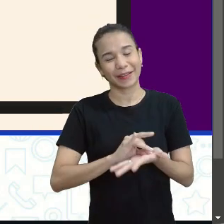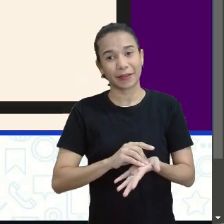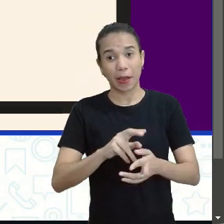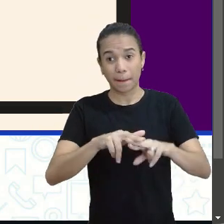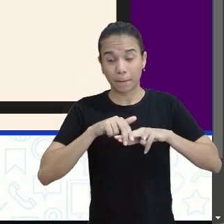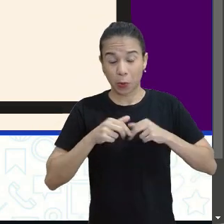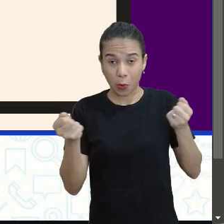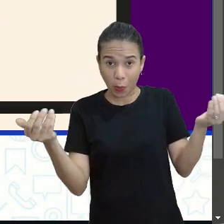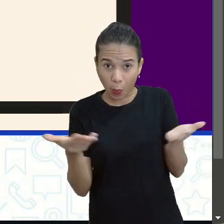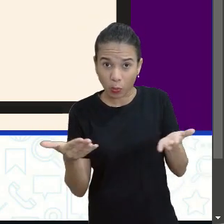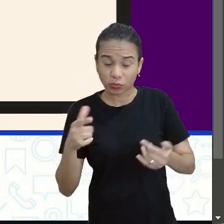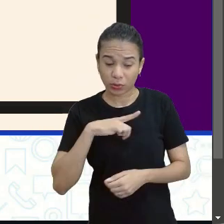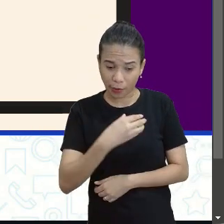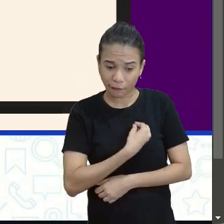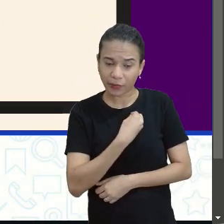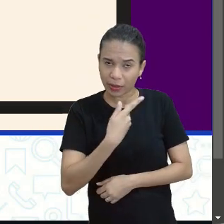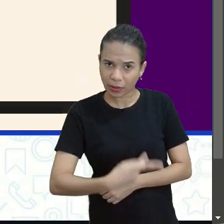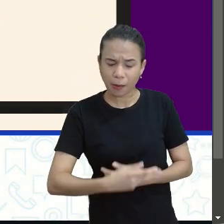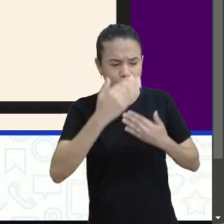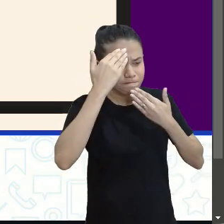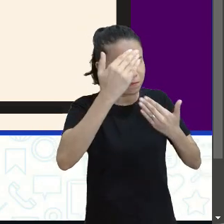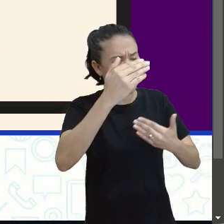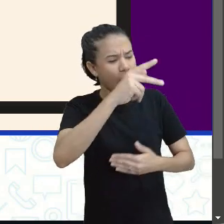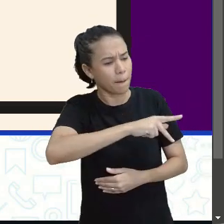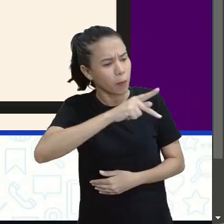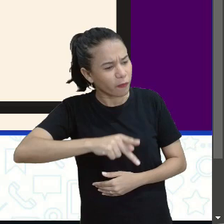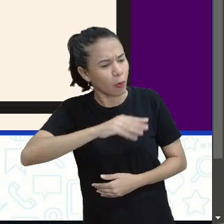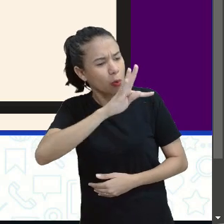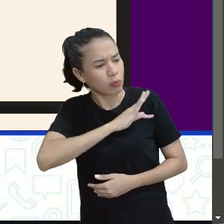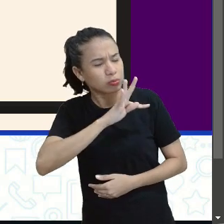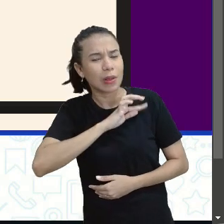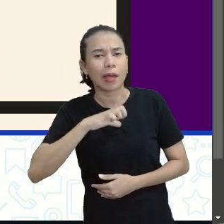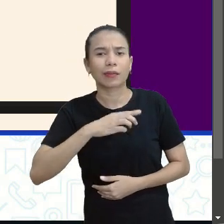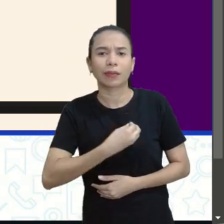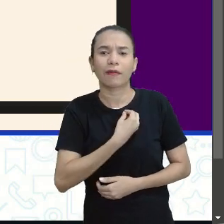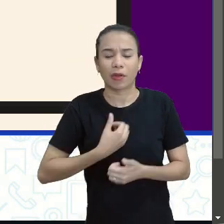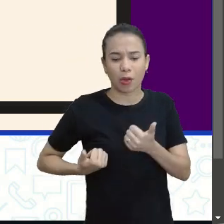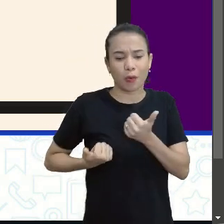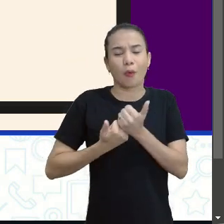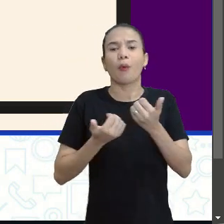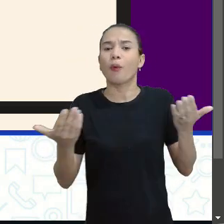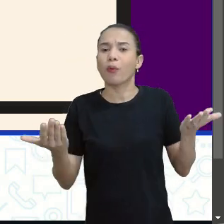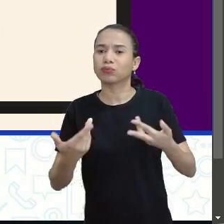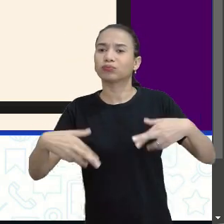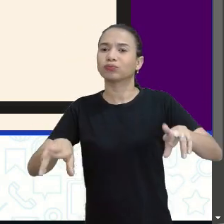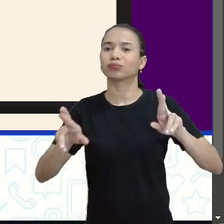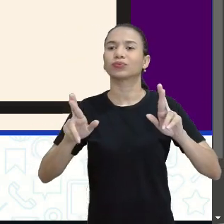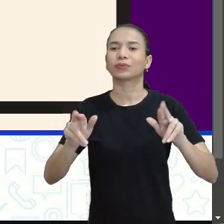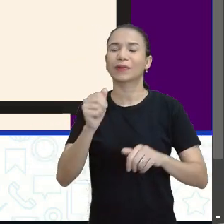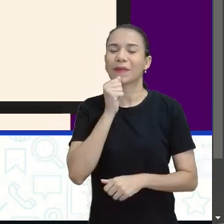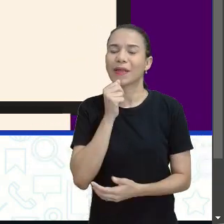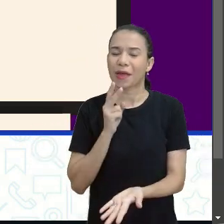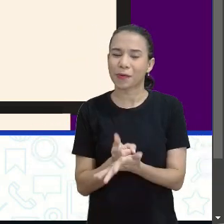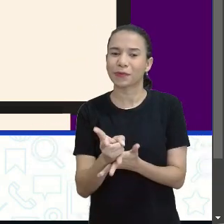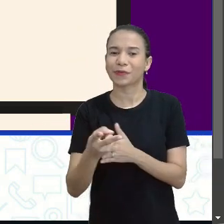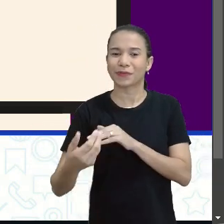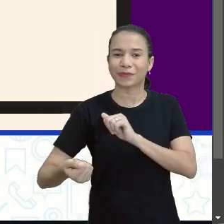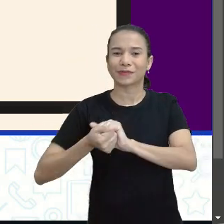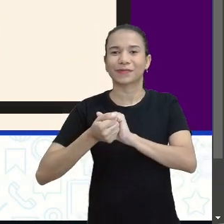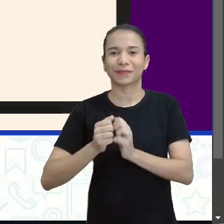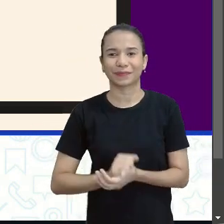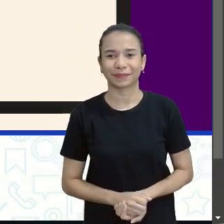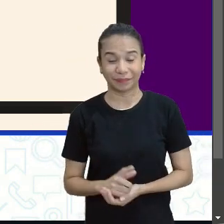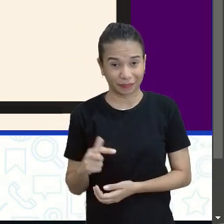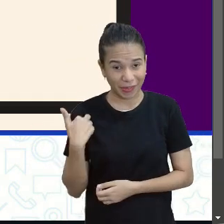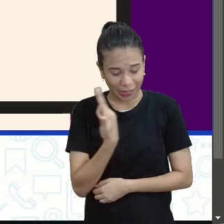isso que hoje, quando eu tô aqui, eu agradeço meu professor Juarez por eu estar aqui agora. Eu espero que ainda continue aqui. A gente